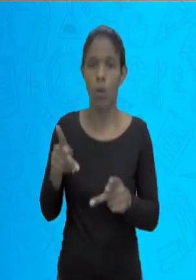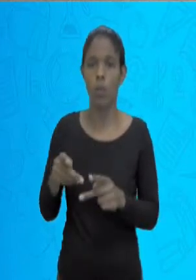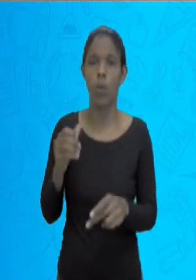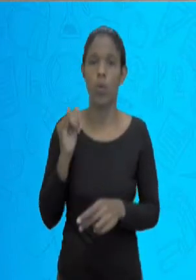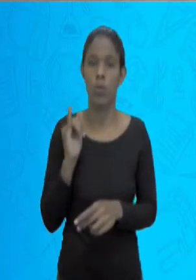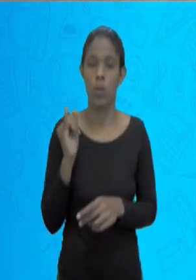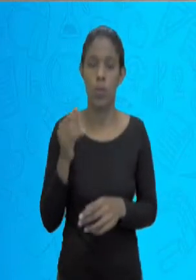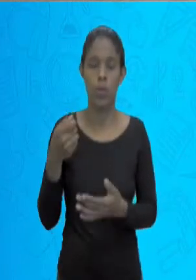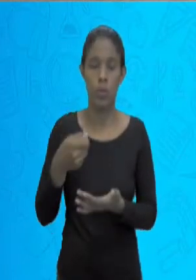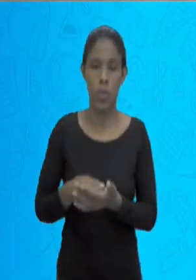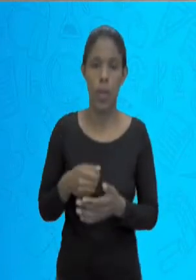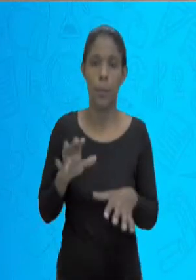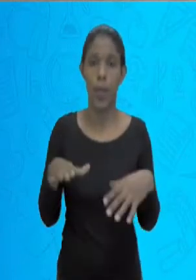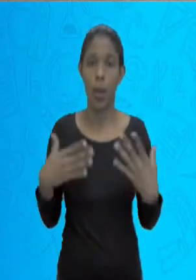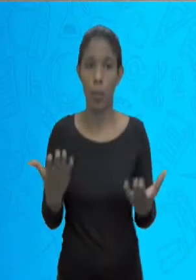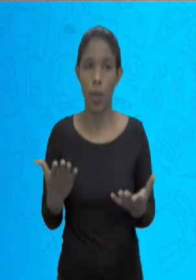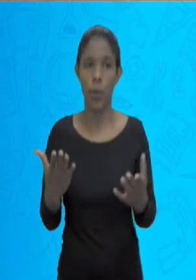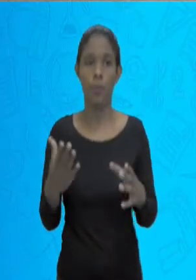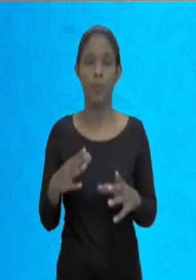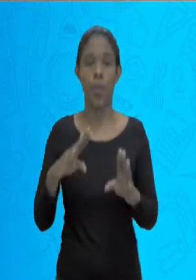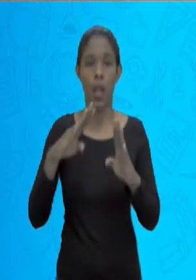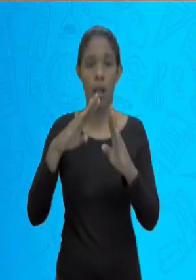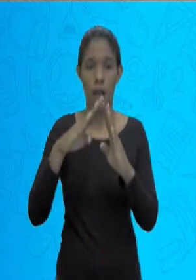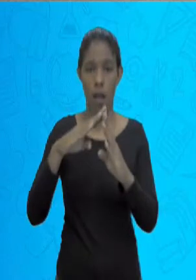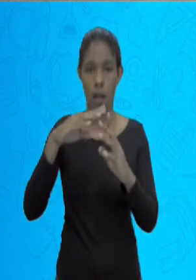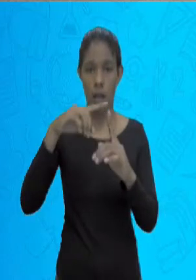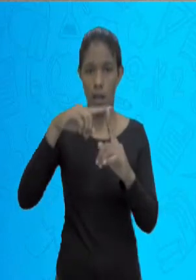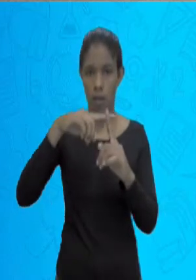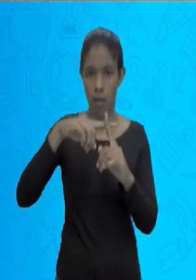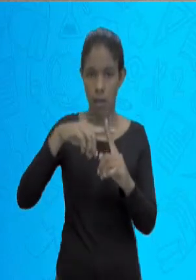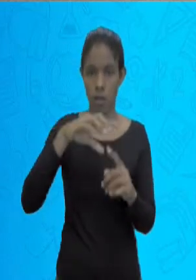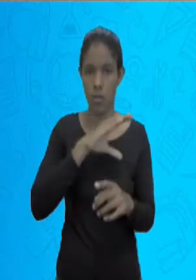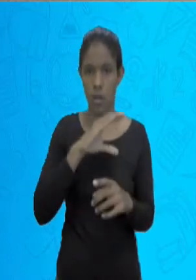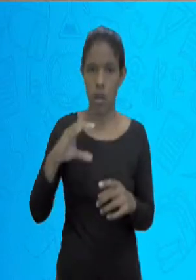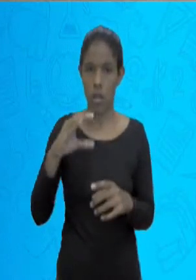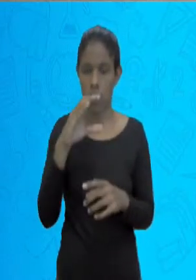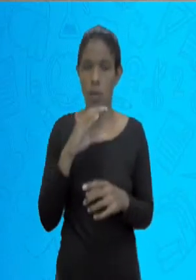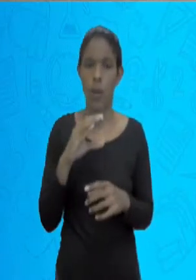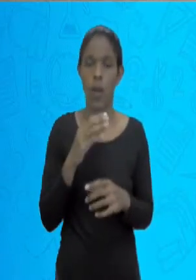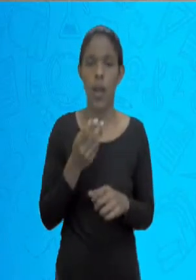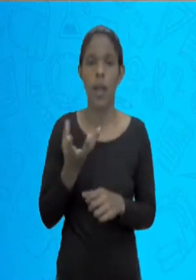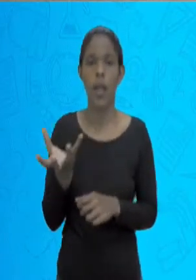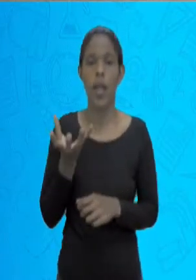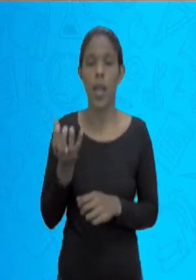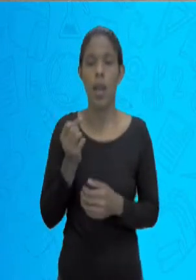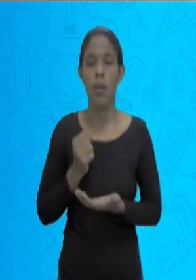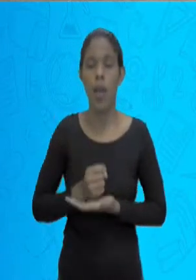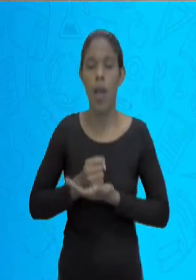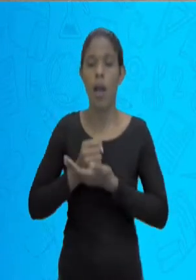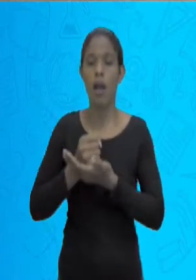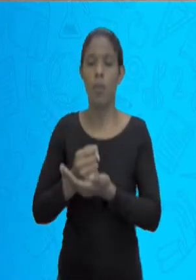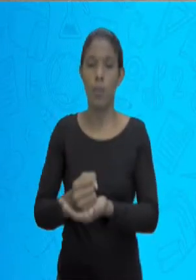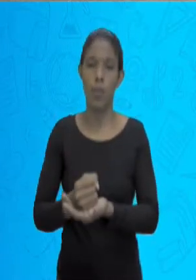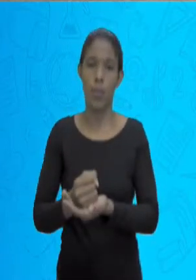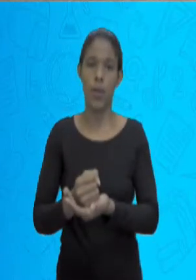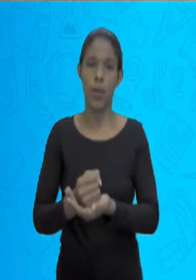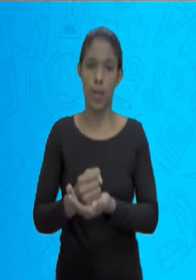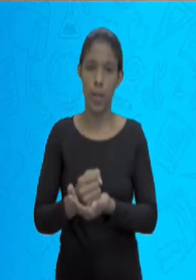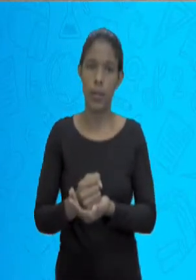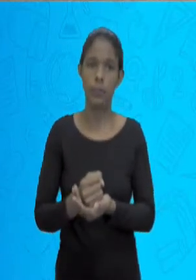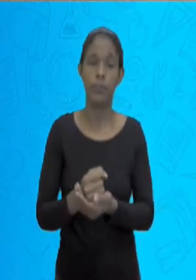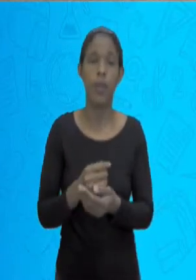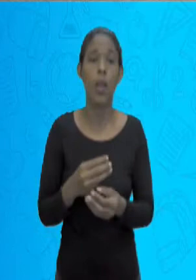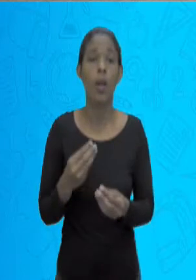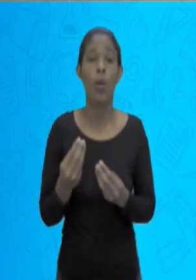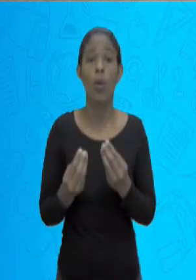buscava dar apoio legal ao regime. O catecismo, ao mesmo tempo, ensinava os deveres para